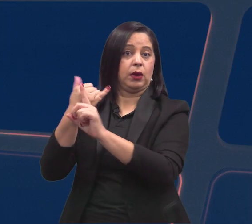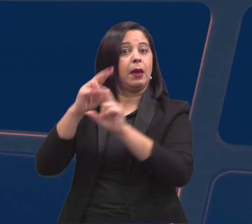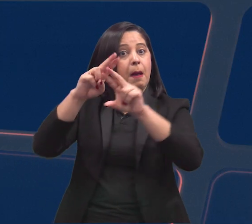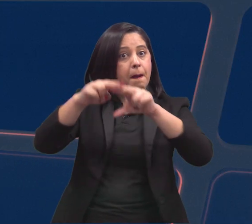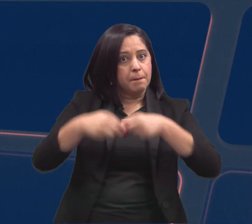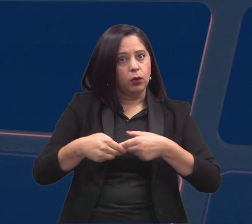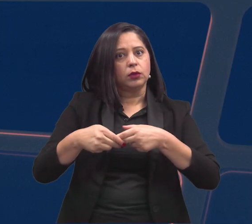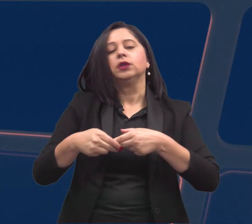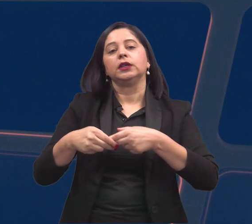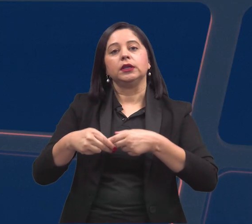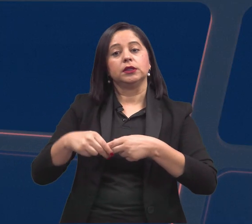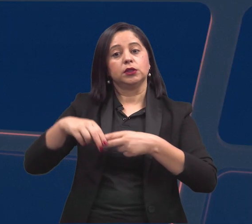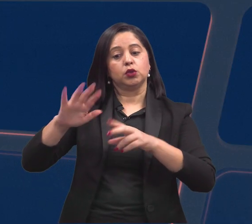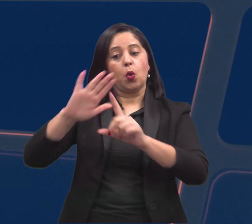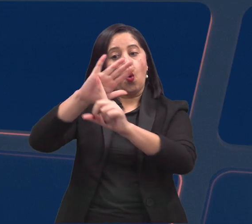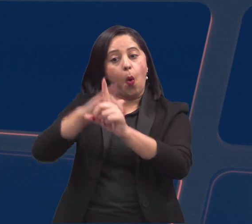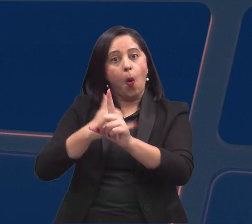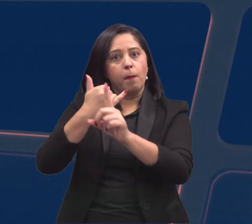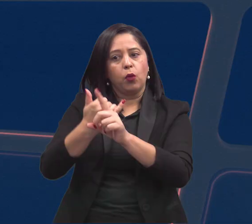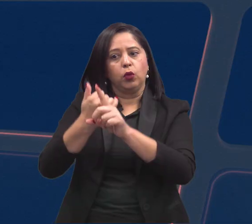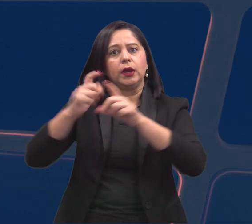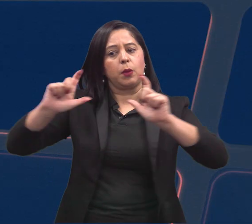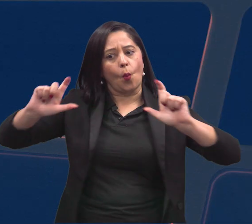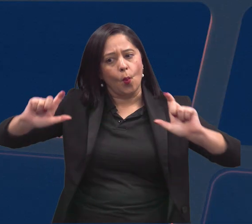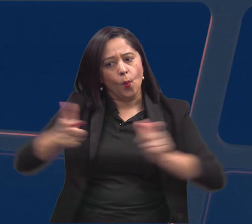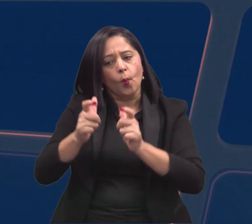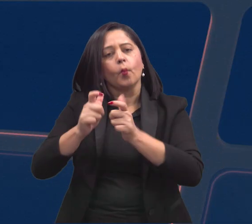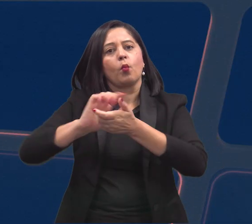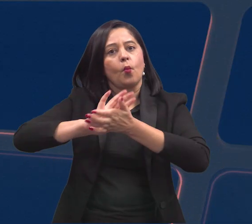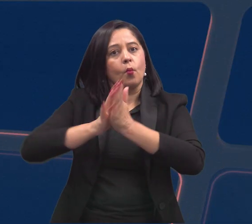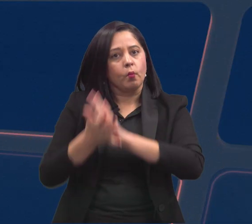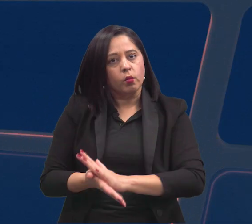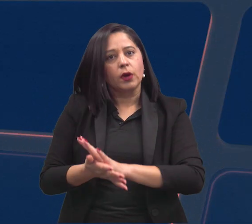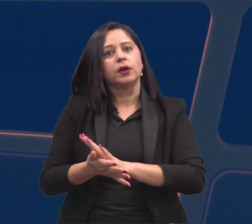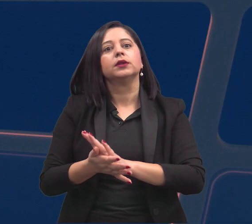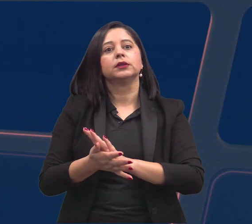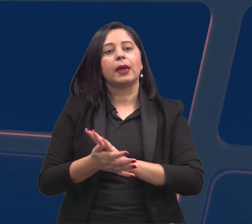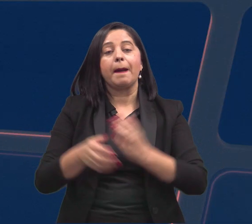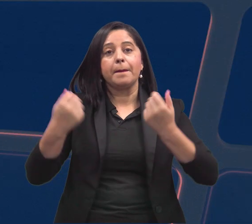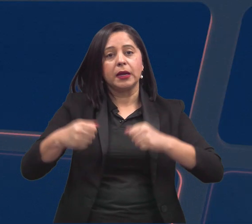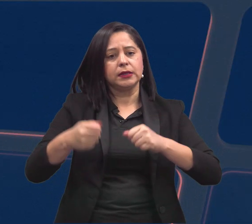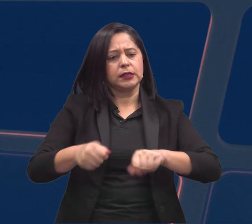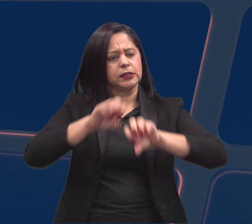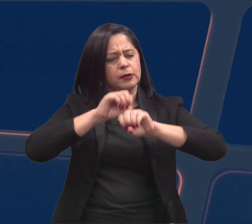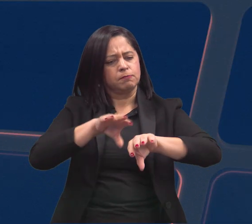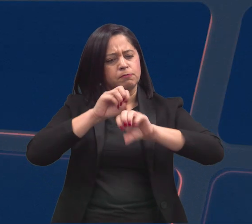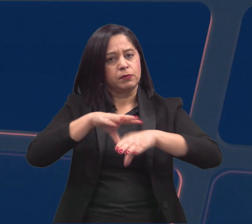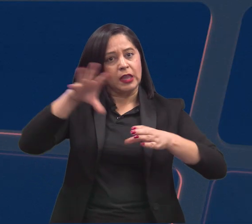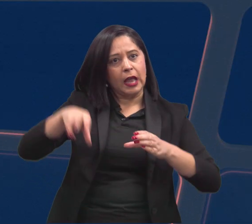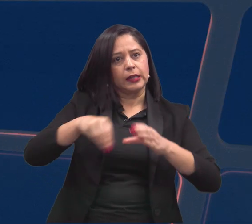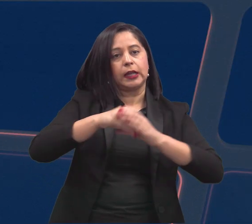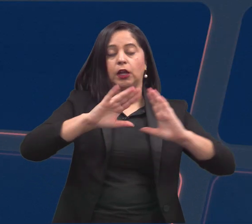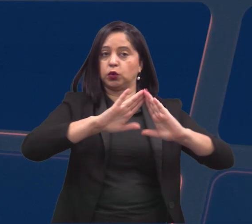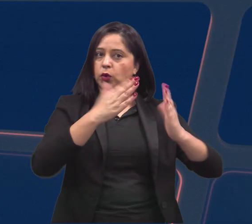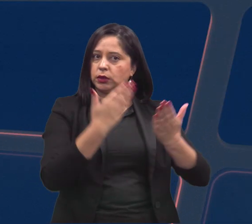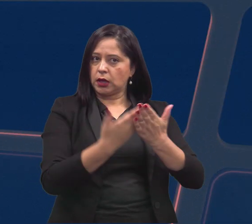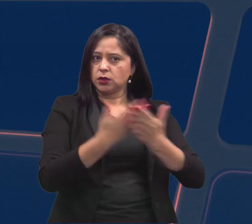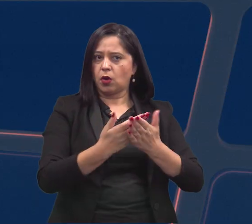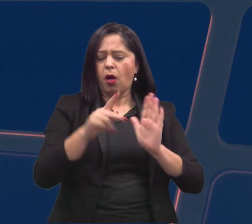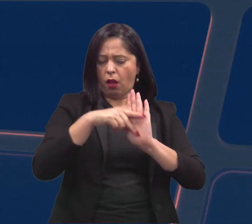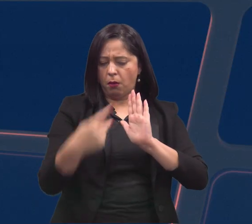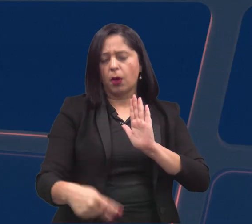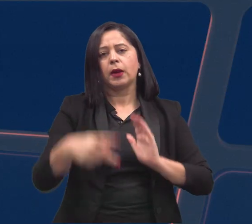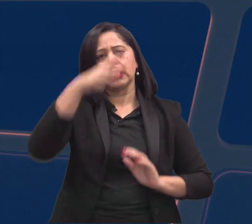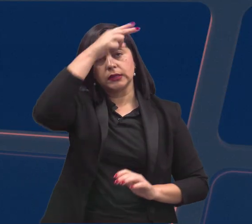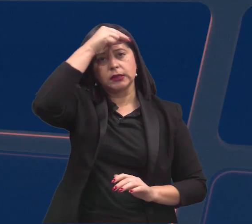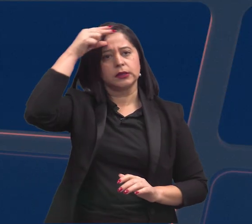Por isso, para combater este problema ainda tão recorrente, o assunto vem ganhando destaque nas salas de aula da Rede Municipal de Ensino